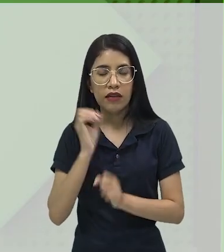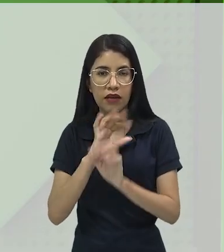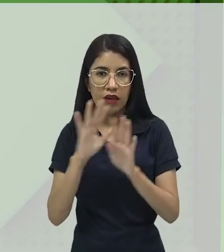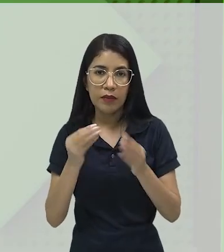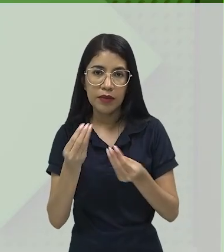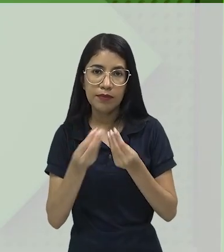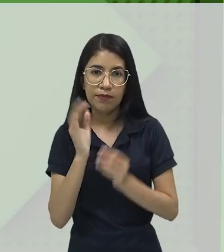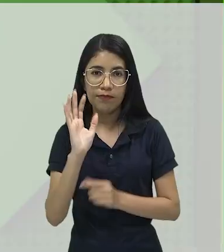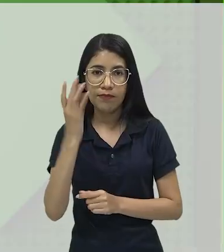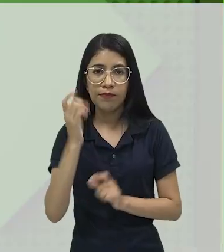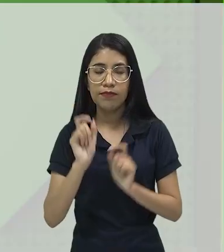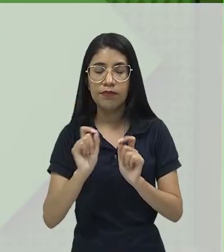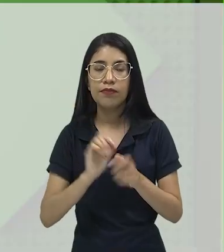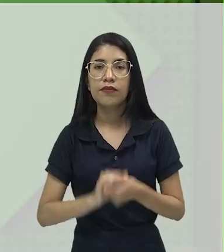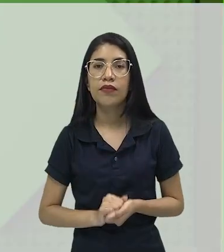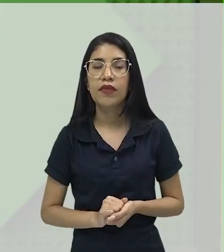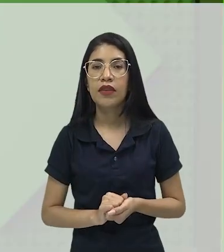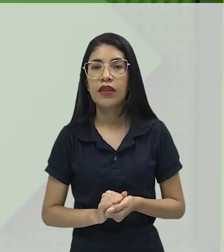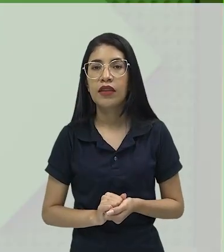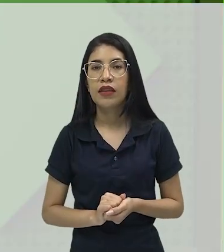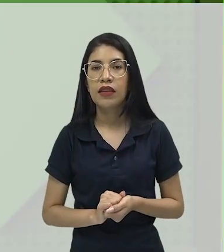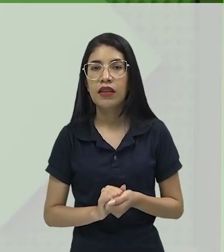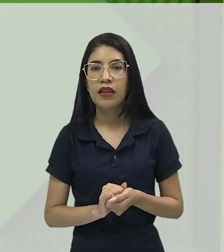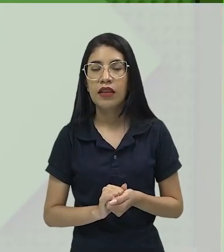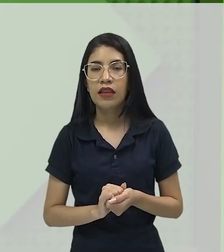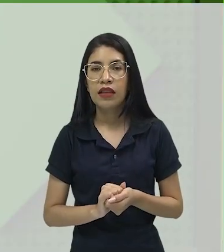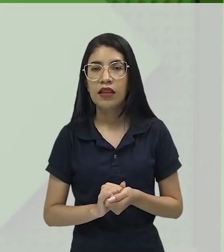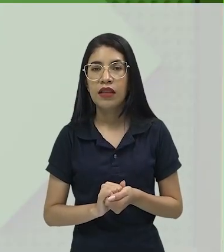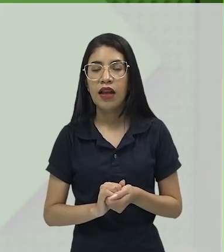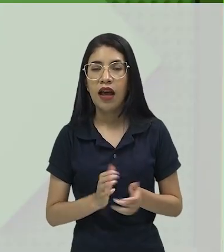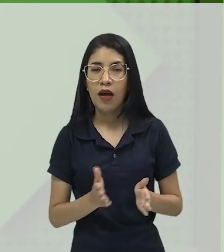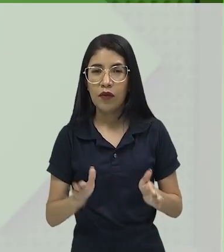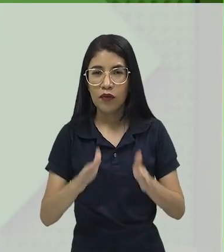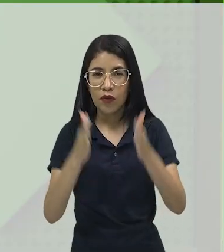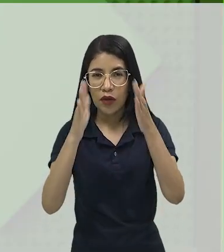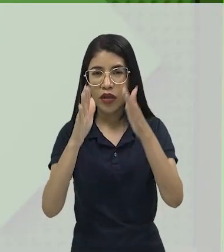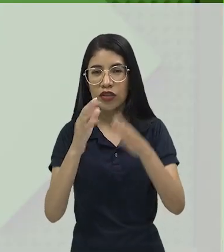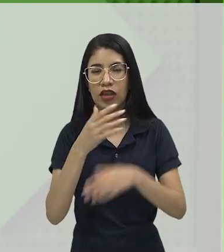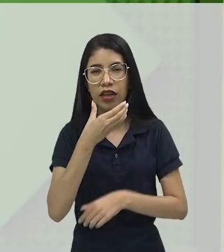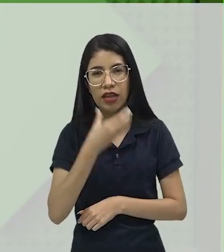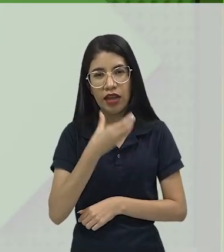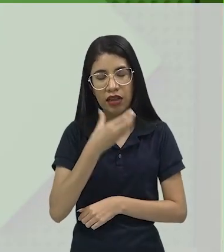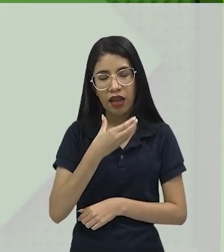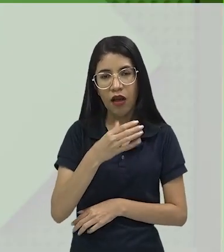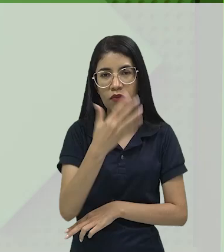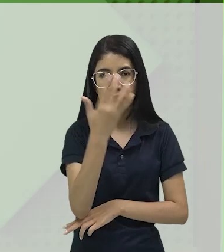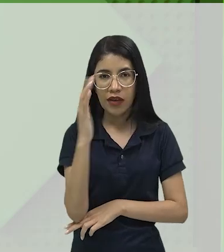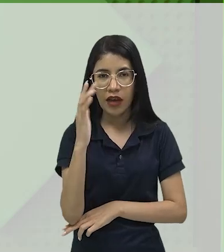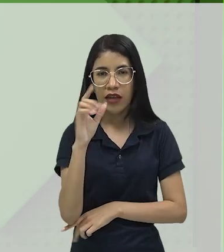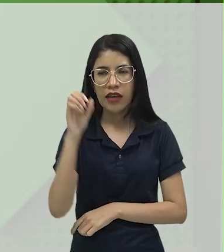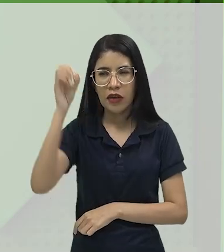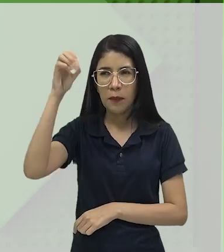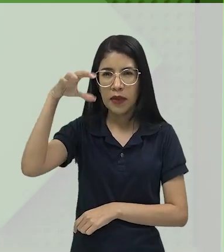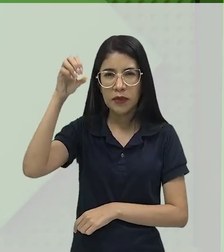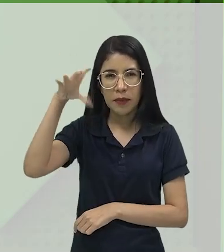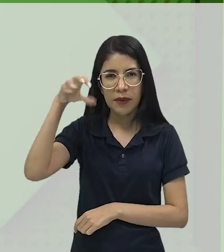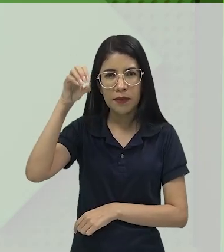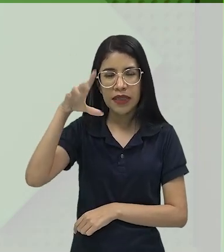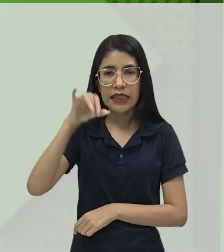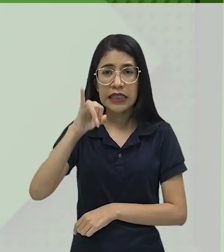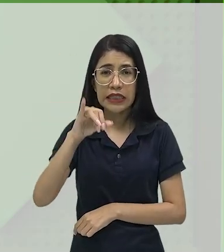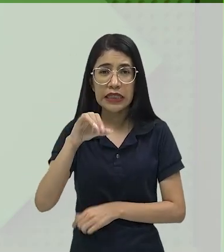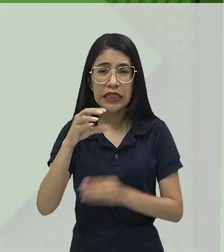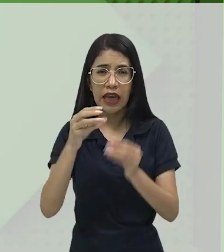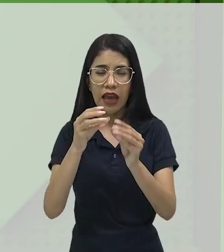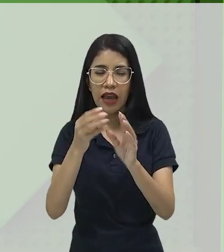acontece? O pisca-pisca da árvore de Natal. O que acontece se uma lâmpada for retirada? Se